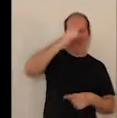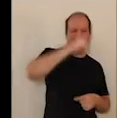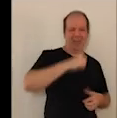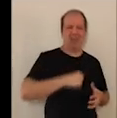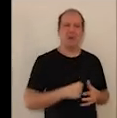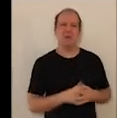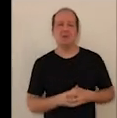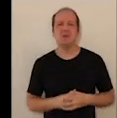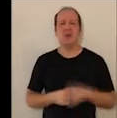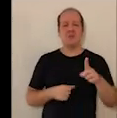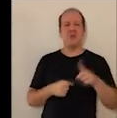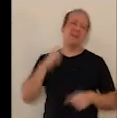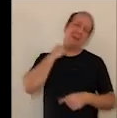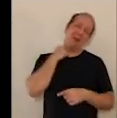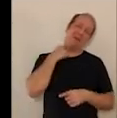Mandar pra forca.